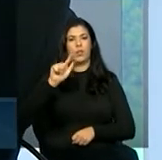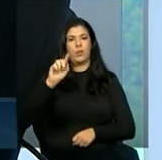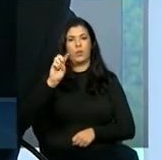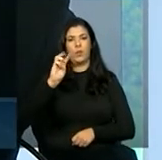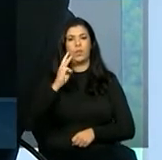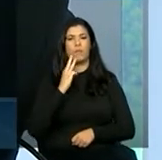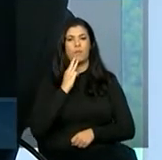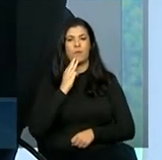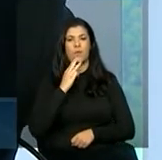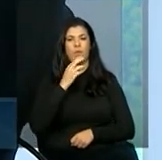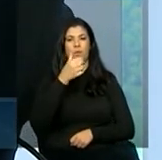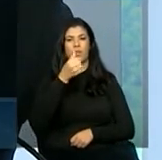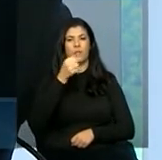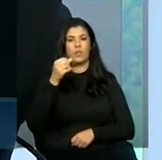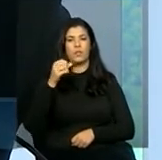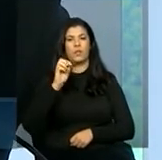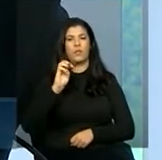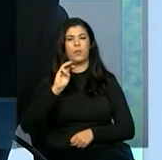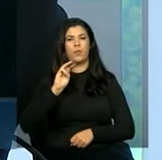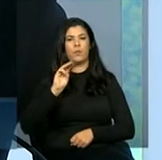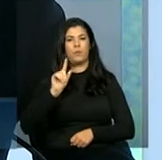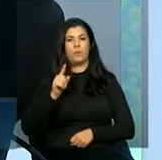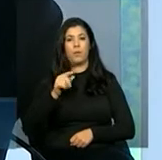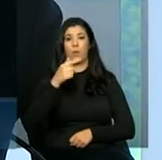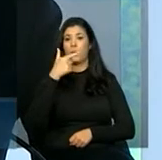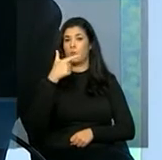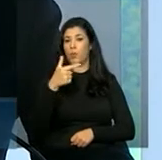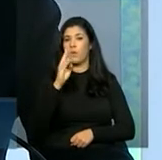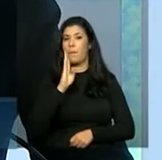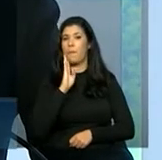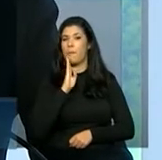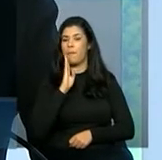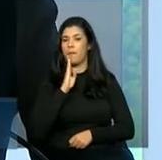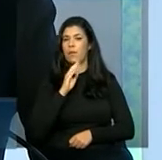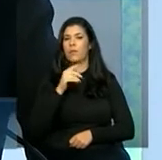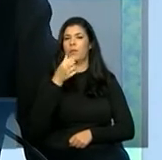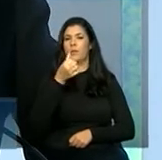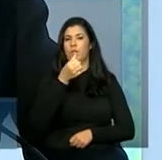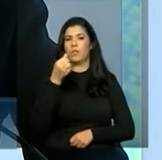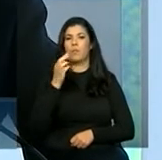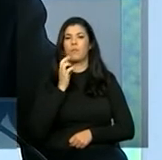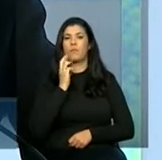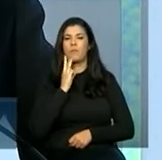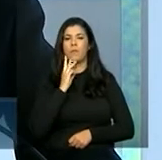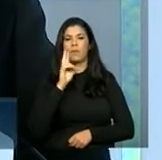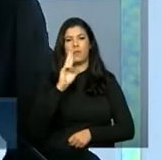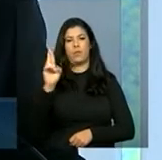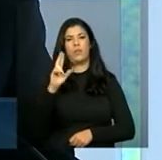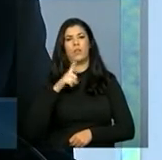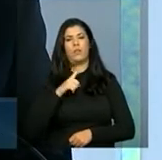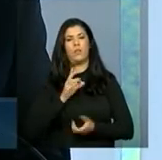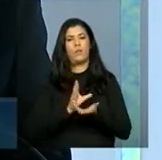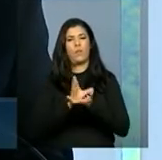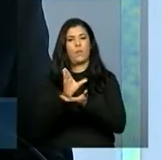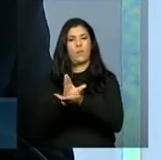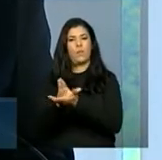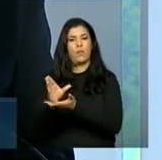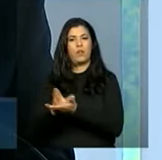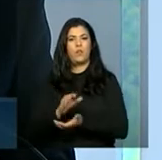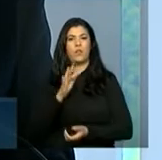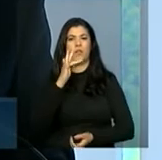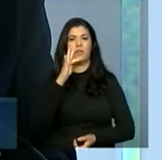milhões de reais na no financiamento com recursos do FGTS para